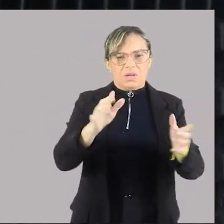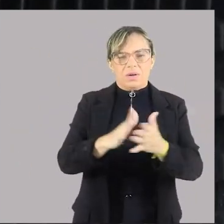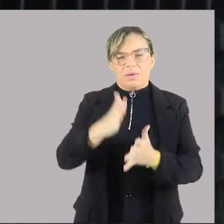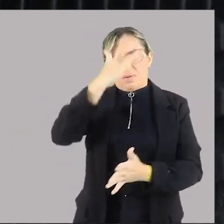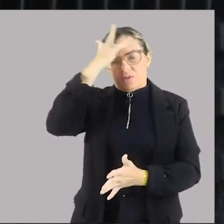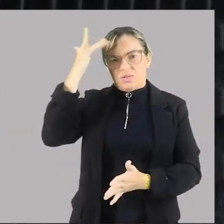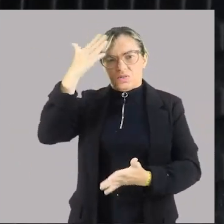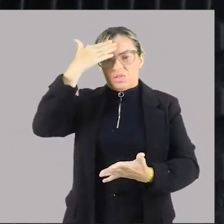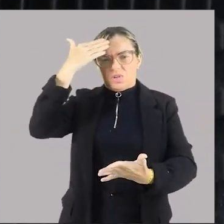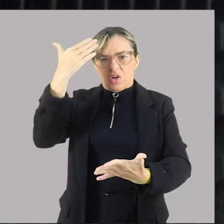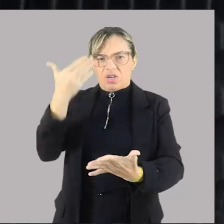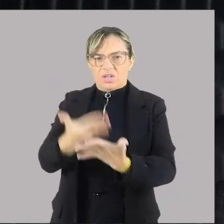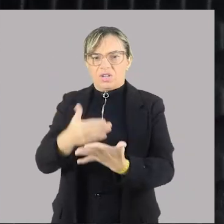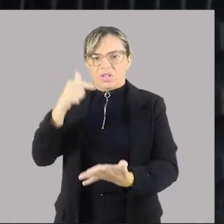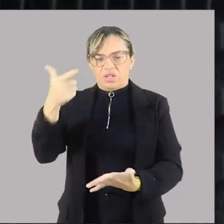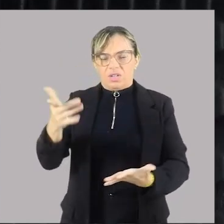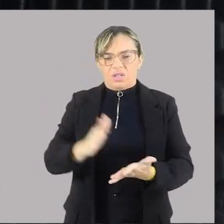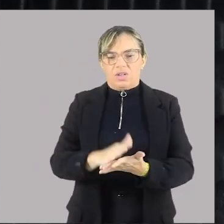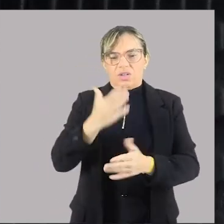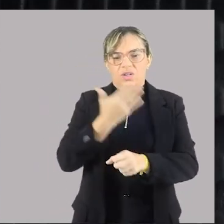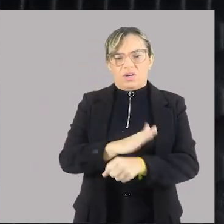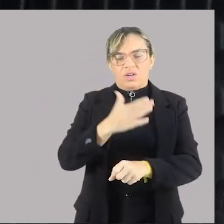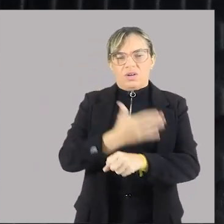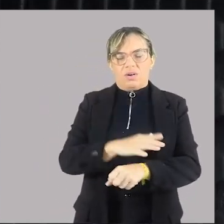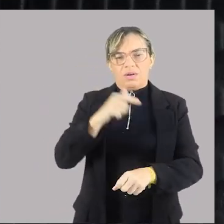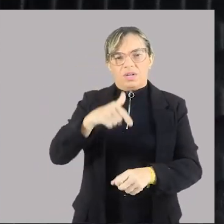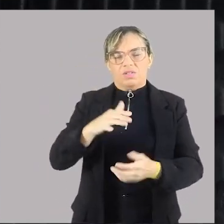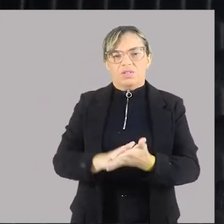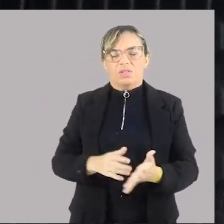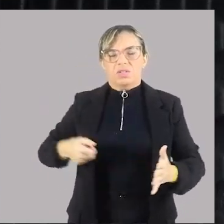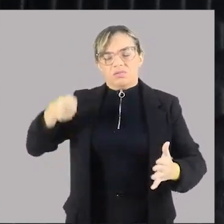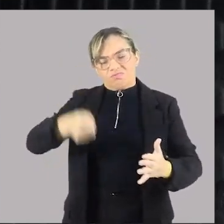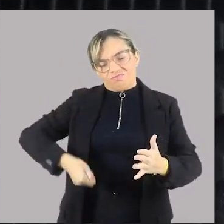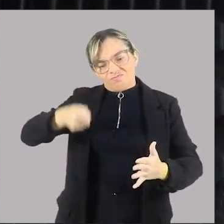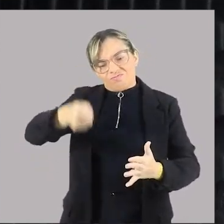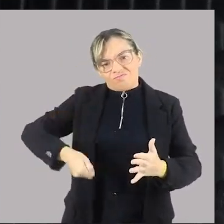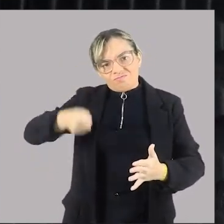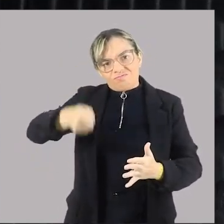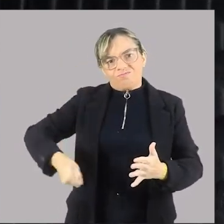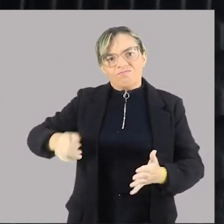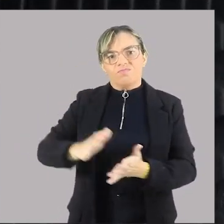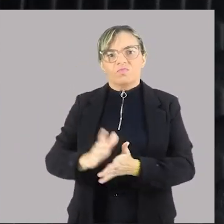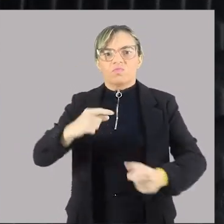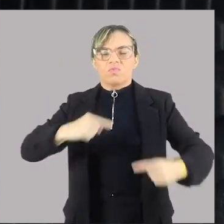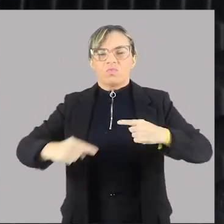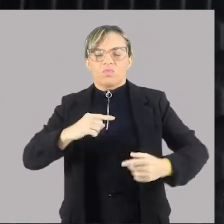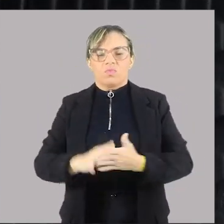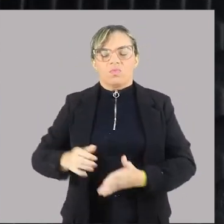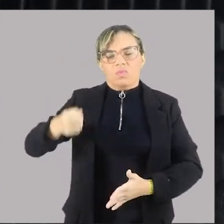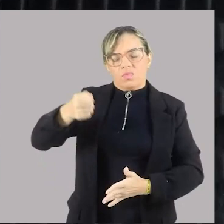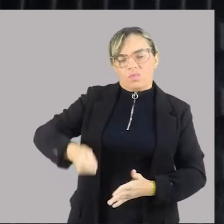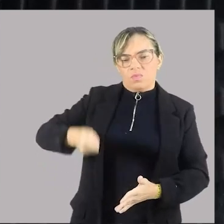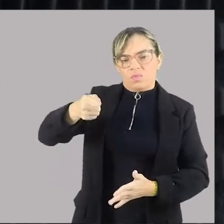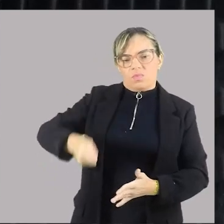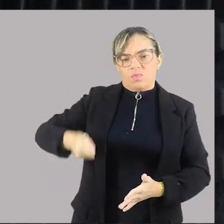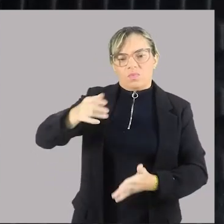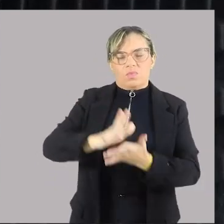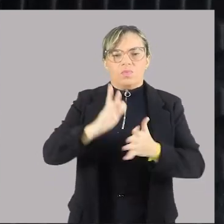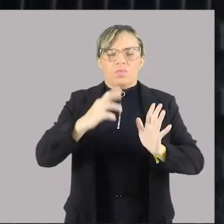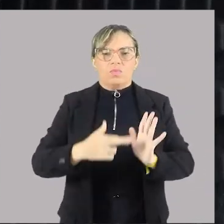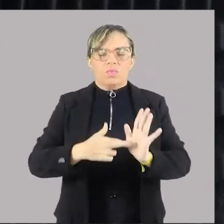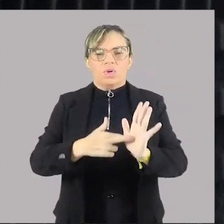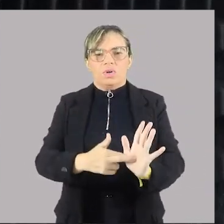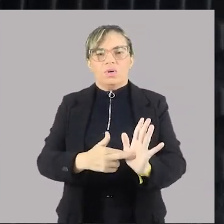nos estados brasileiros. Isso é uma prática ditatorial, isso é uma prática autoritária. Esses representantes